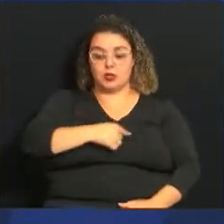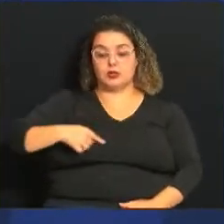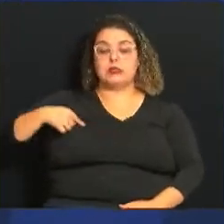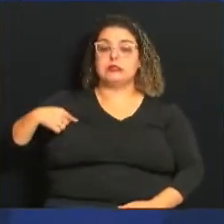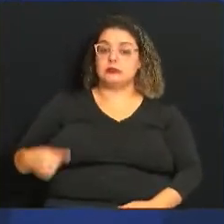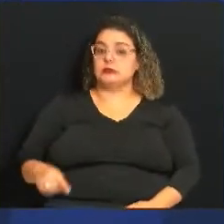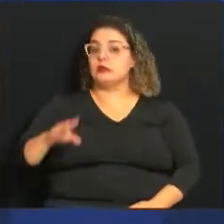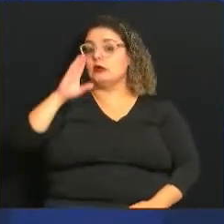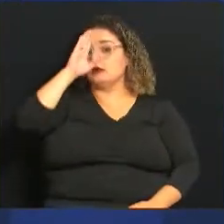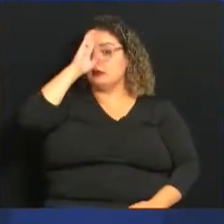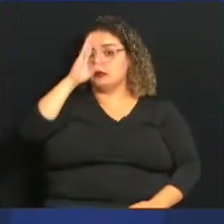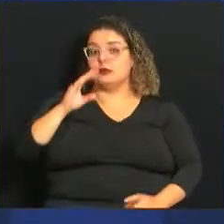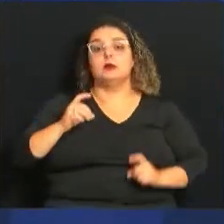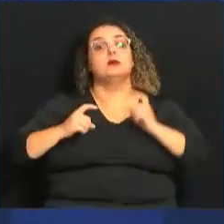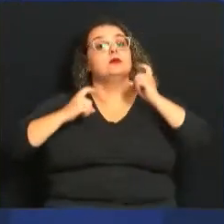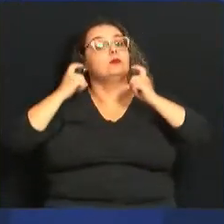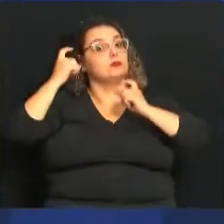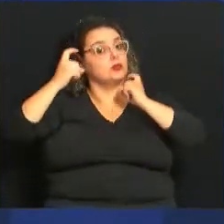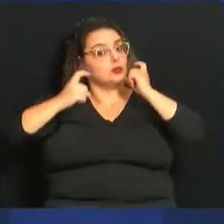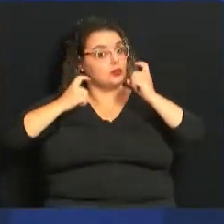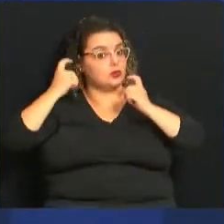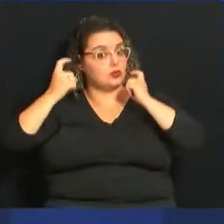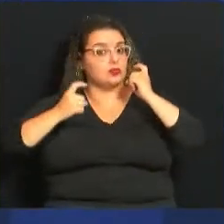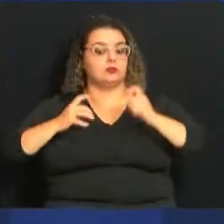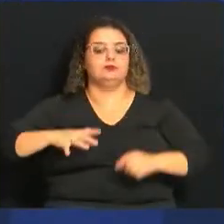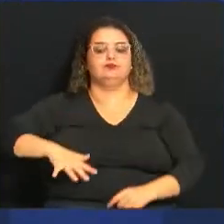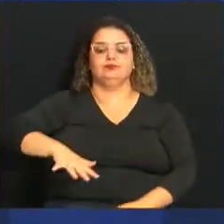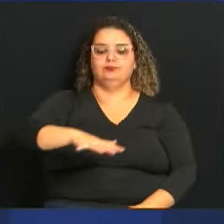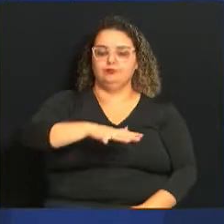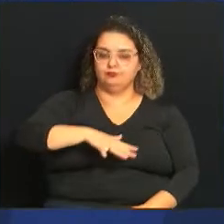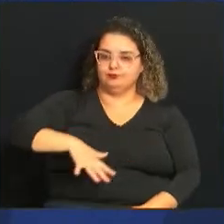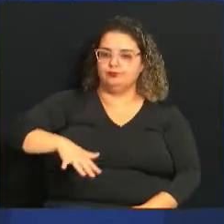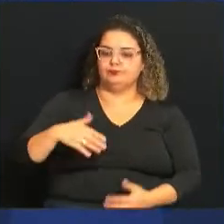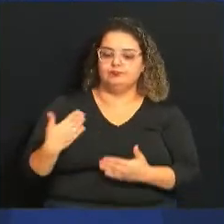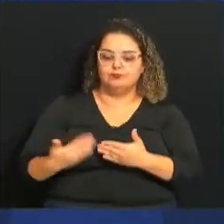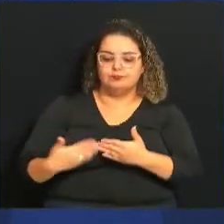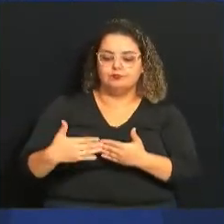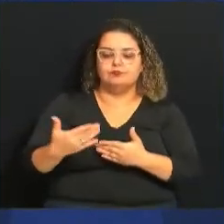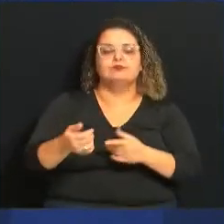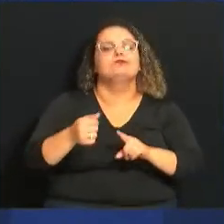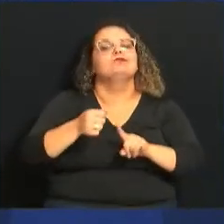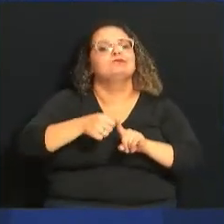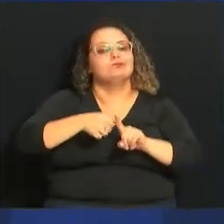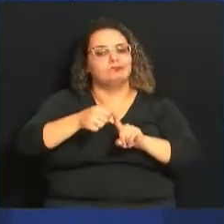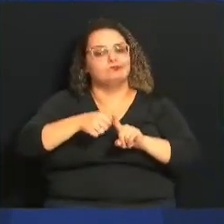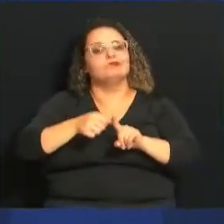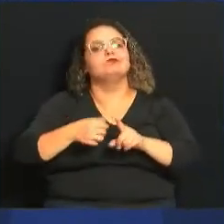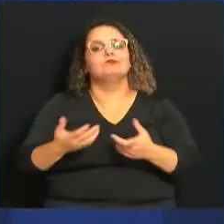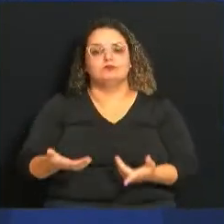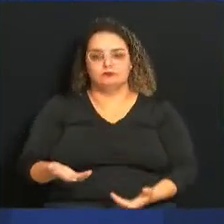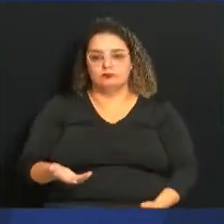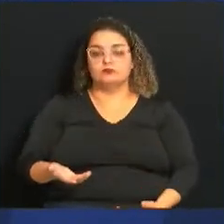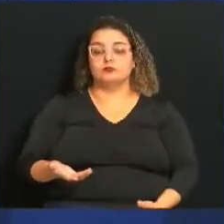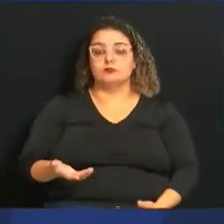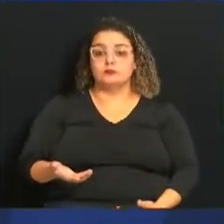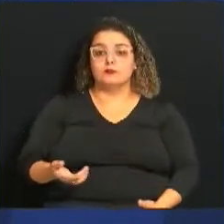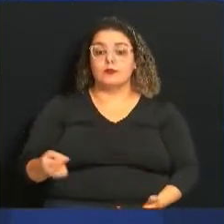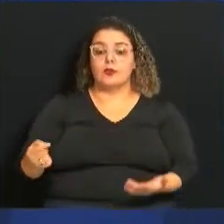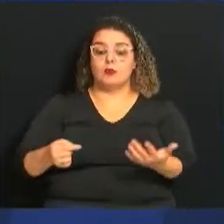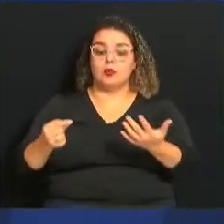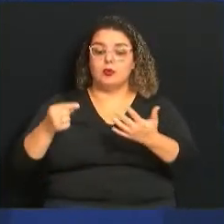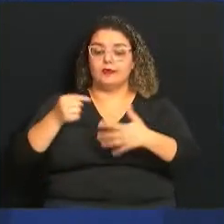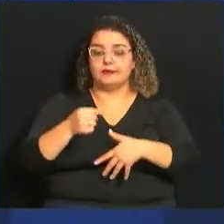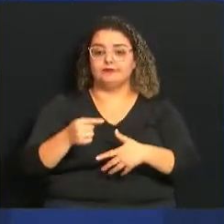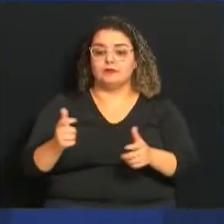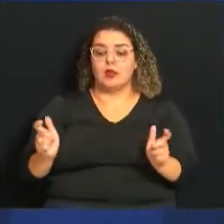principais preocupações da indústria regional para os próximos meses. Foi apontado uma diminuição no volume